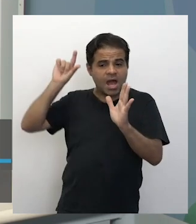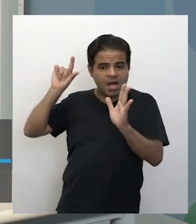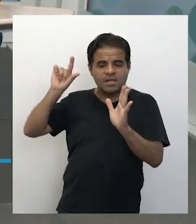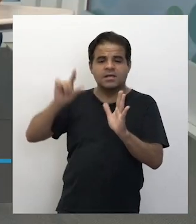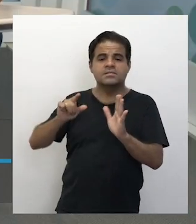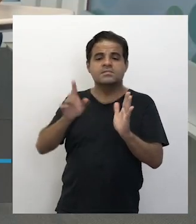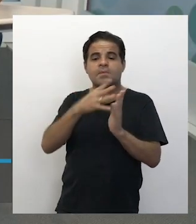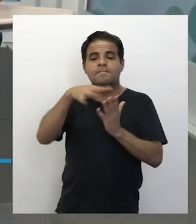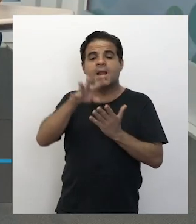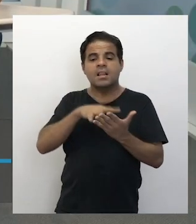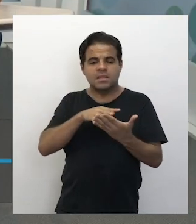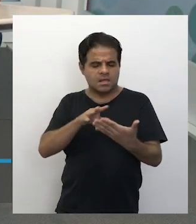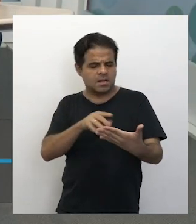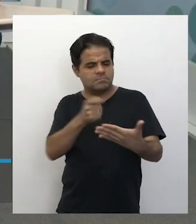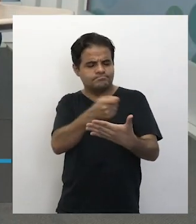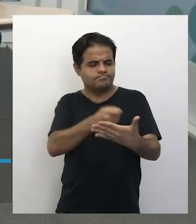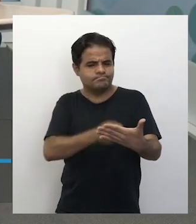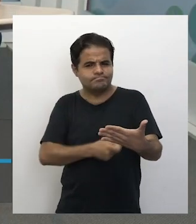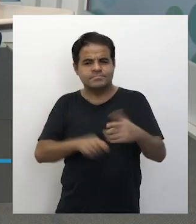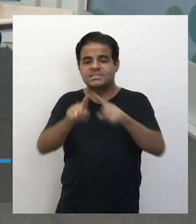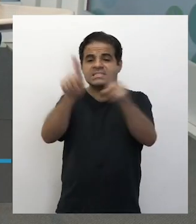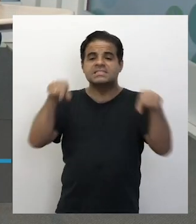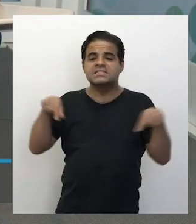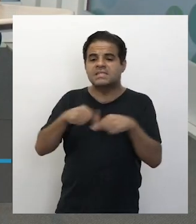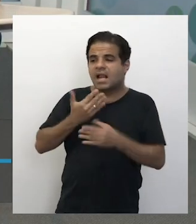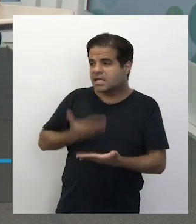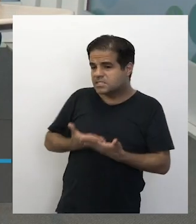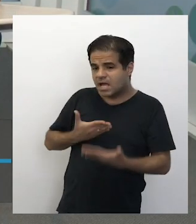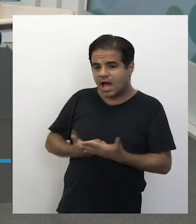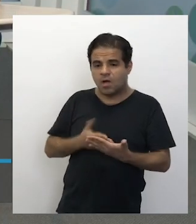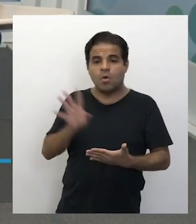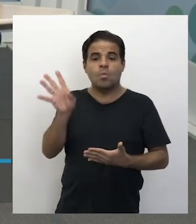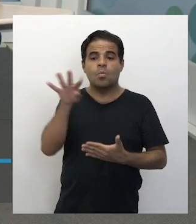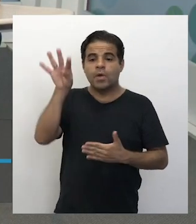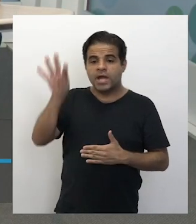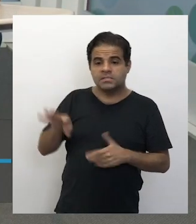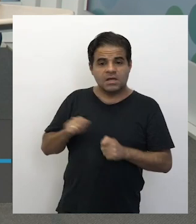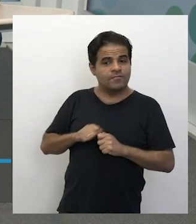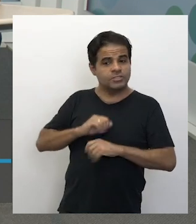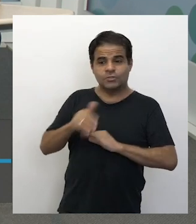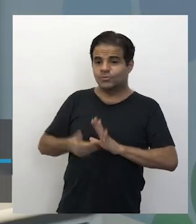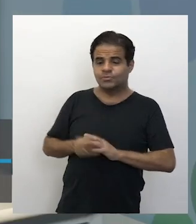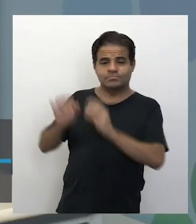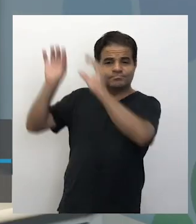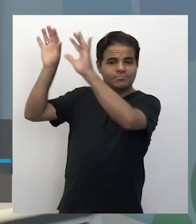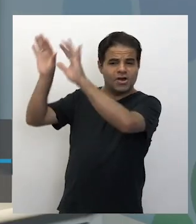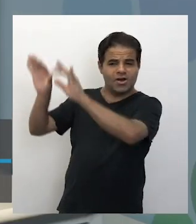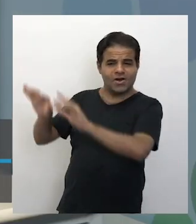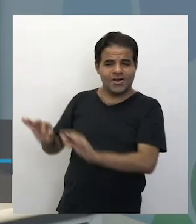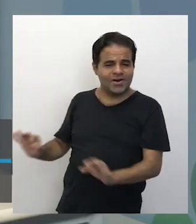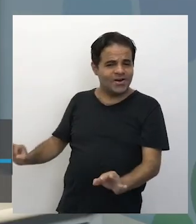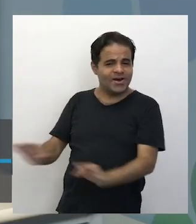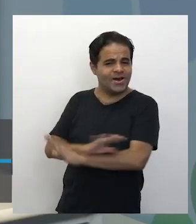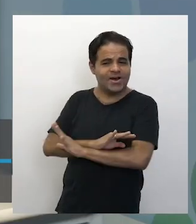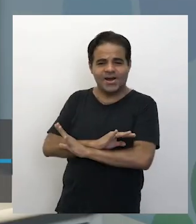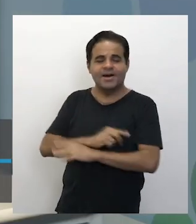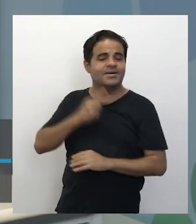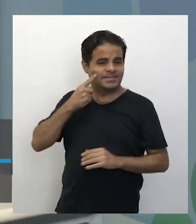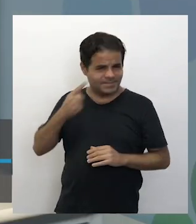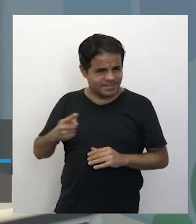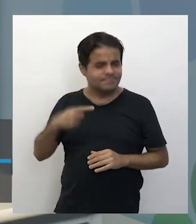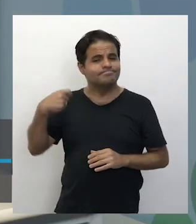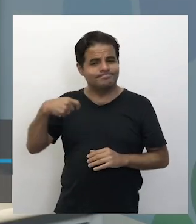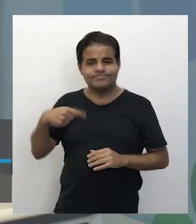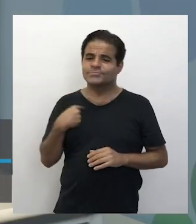uma planilha, Sim. não é? Dentro de sala de aula, o Excel fazendo tudo, enfim. Uhum. É muito engraçado como também a gente teve